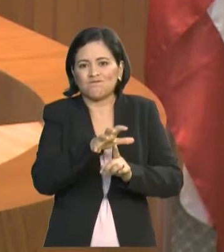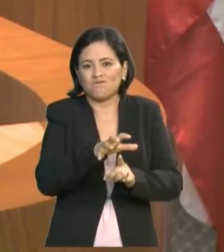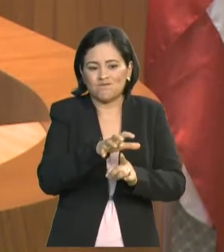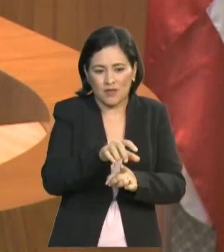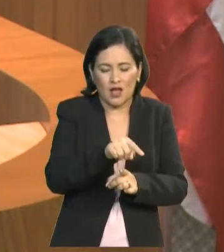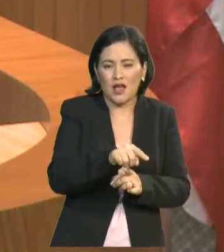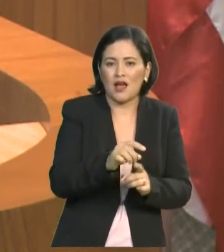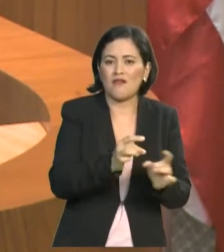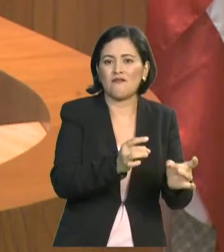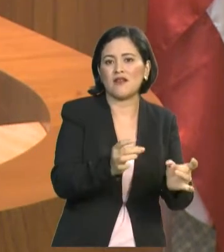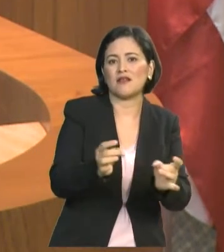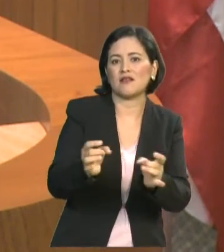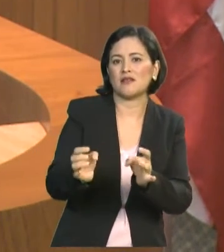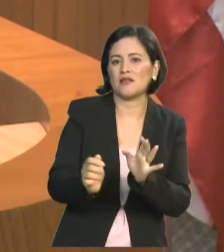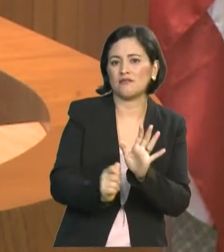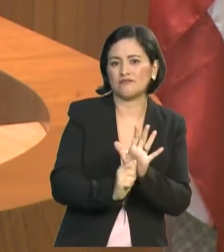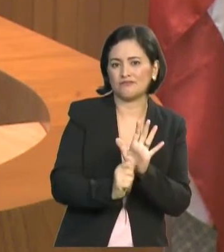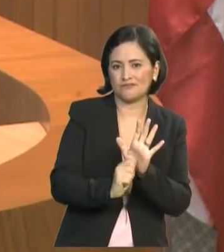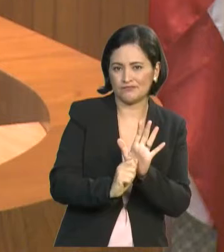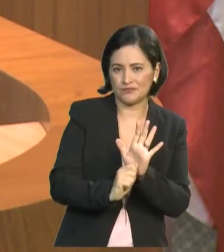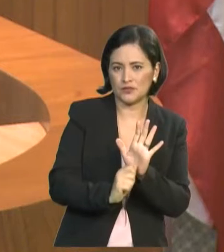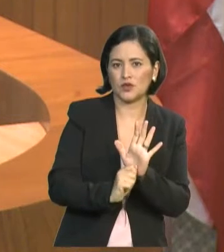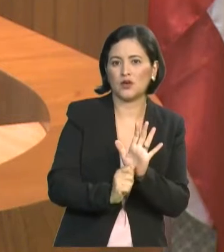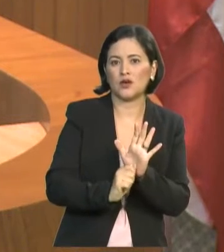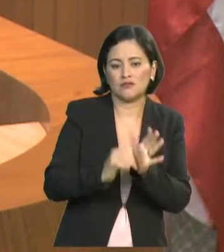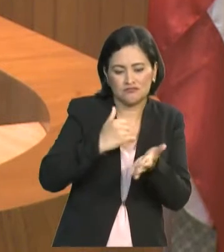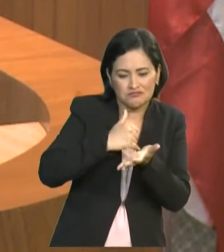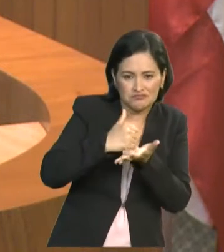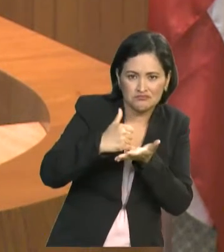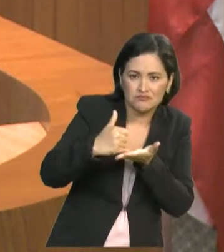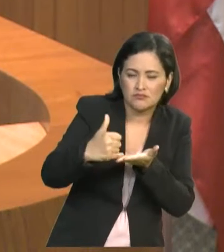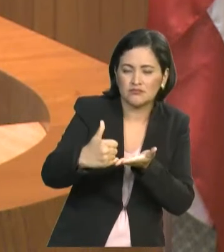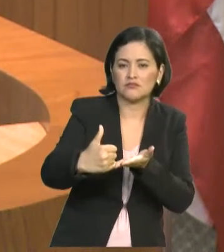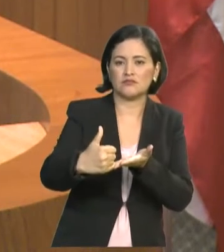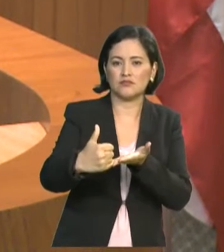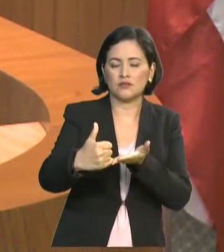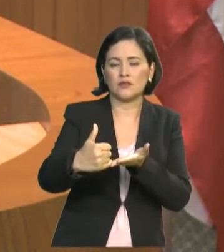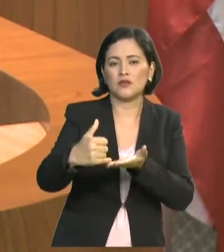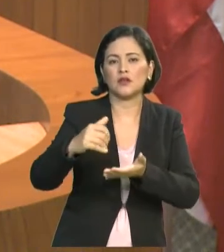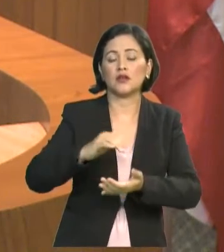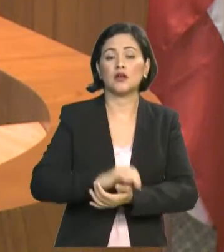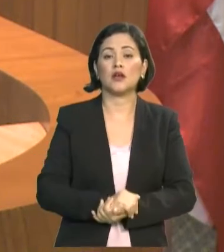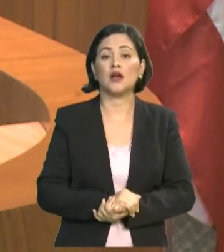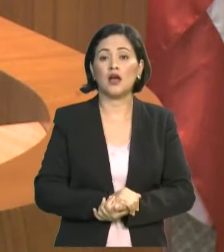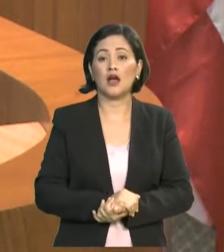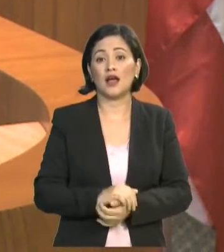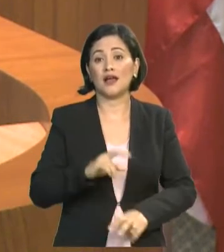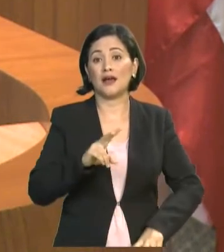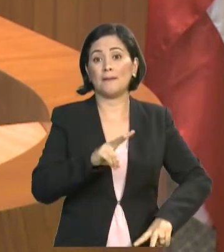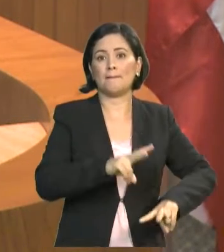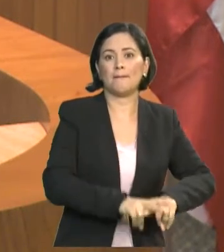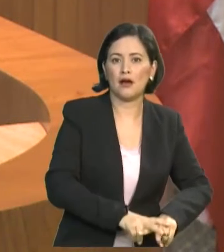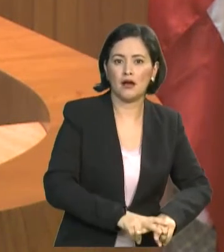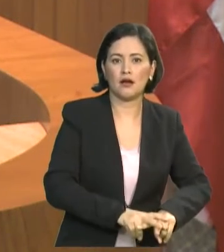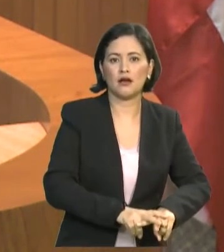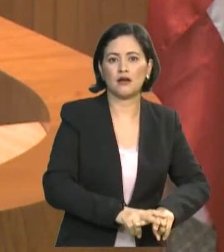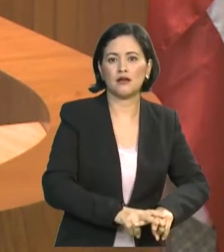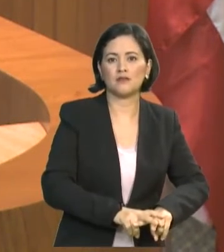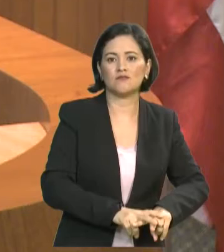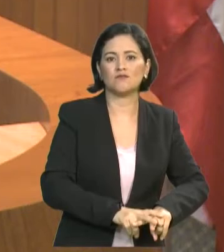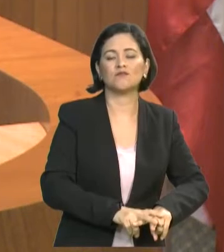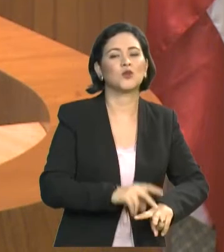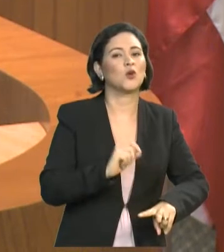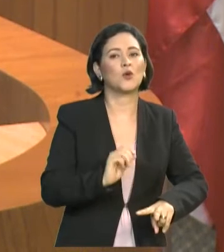sendo induzidas a cometer esses crimes. E depois que elas são pegas, que elas